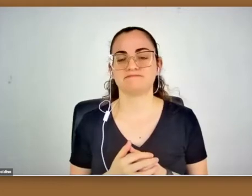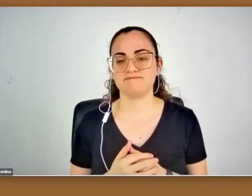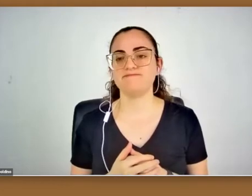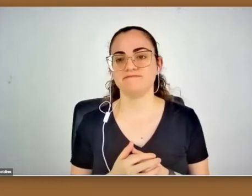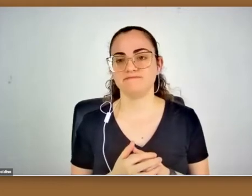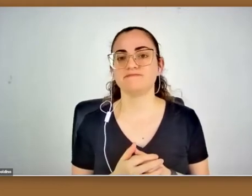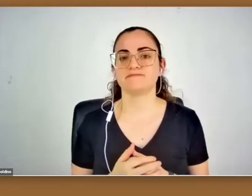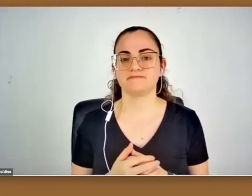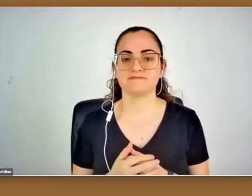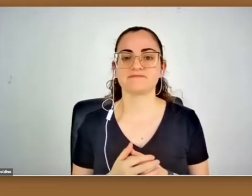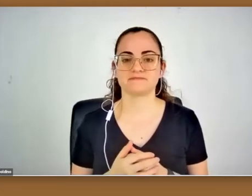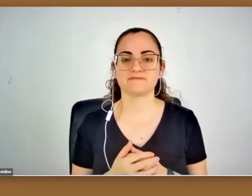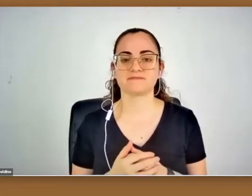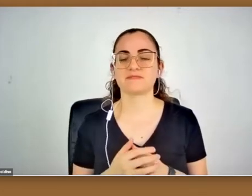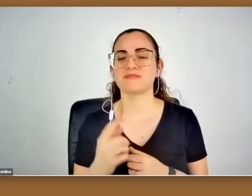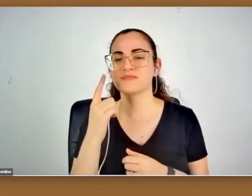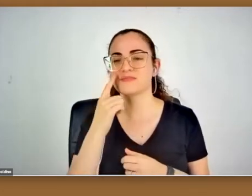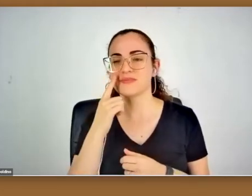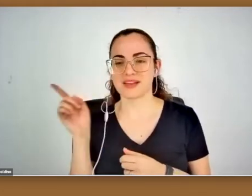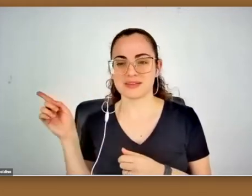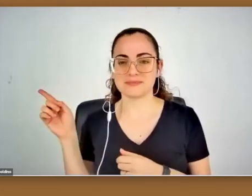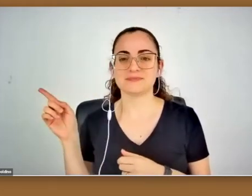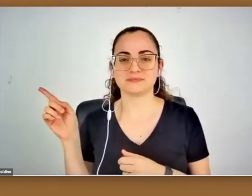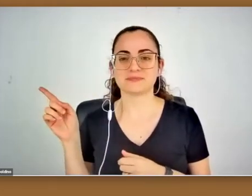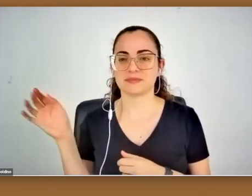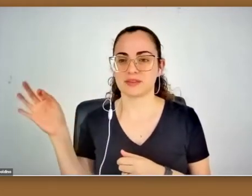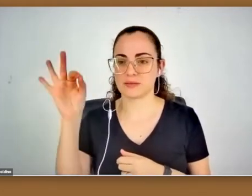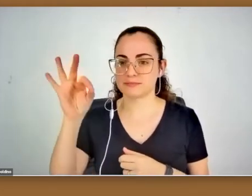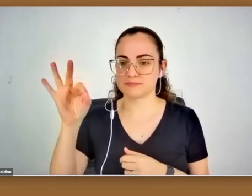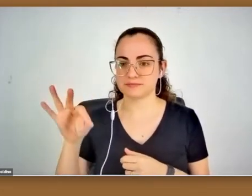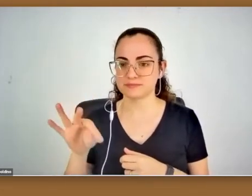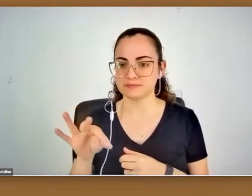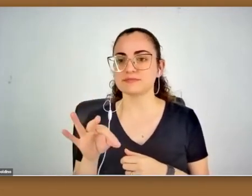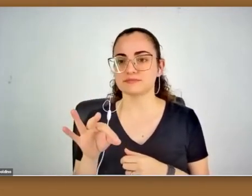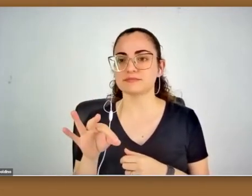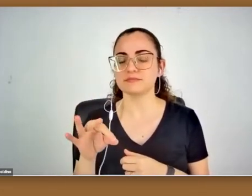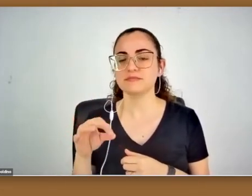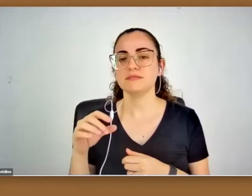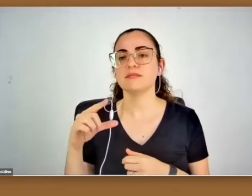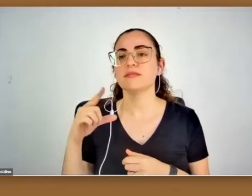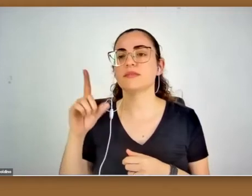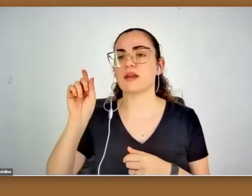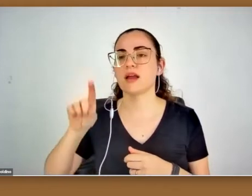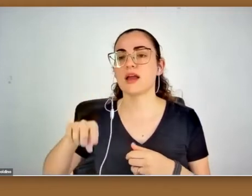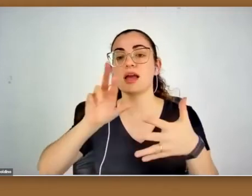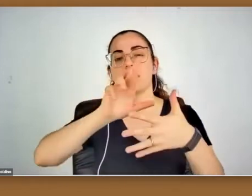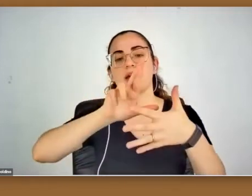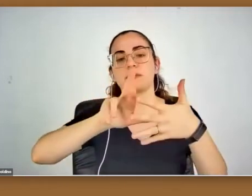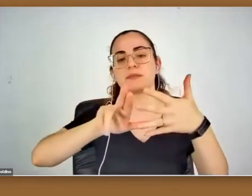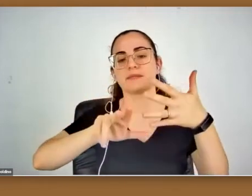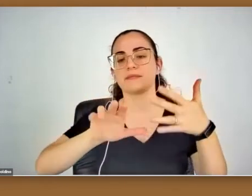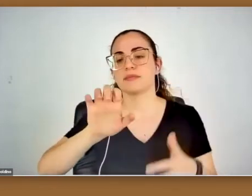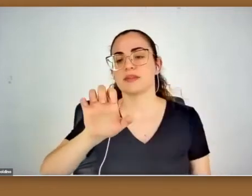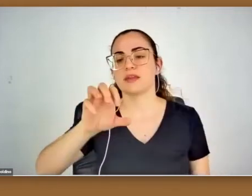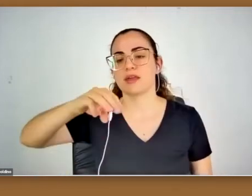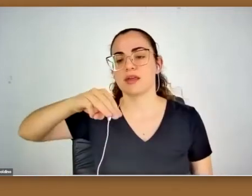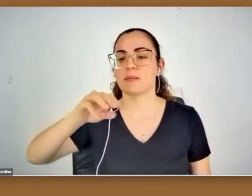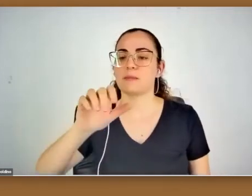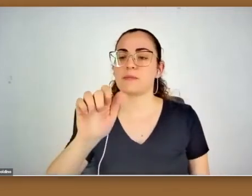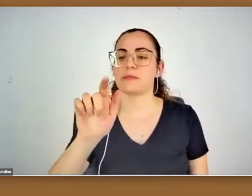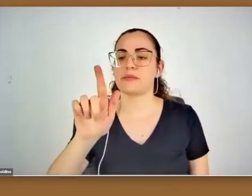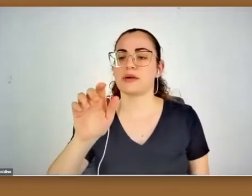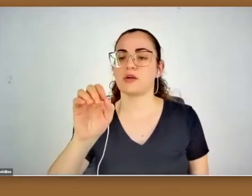que morde tanto os macaquinhos quanto a gente. Então, novamente, pessoal, saúde humana, animal e ambiental, elas são interligadas. Então, por que